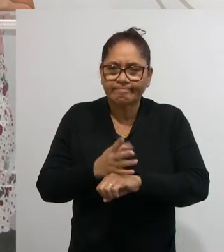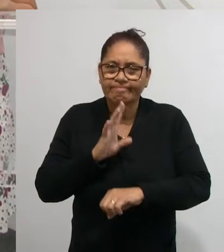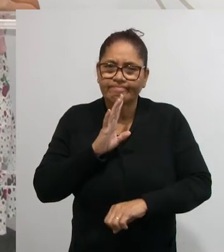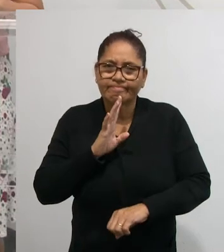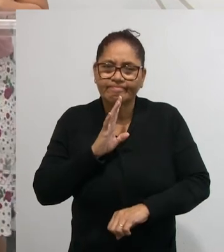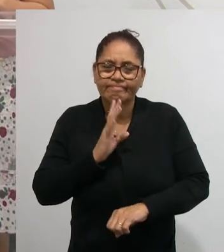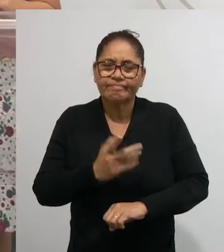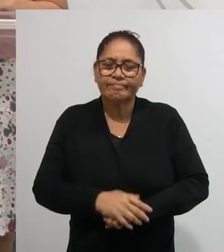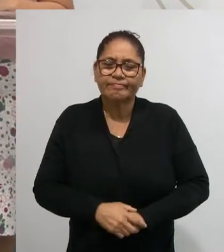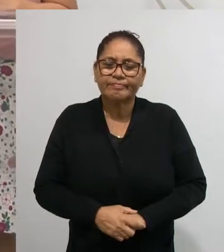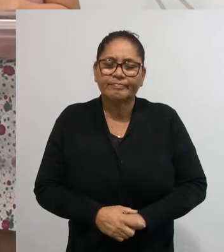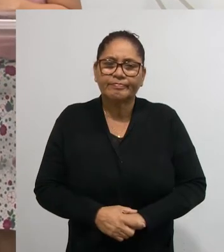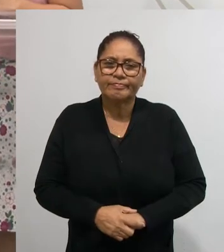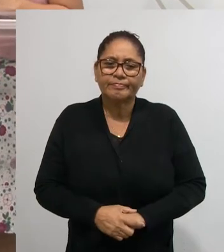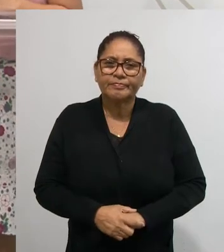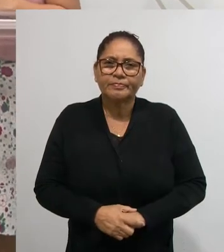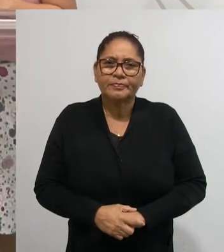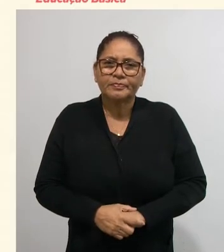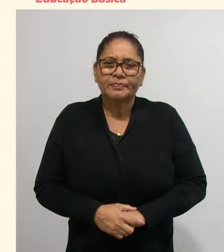disciplina